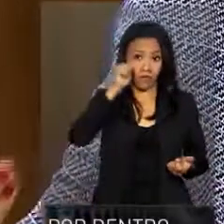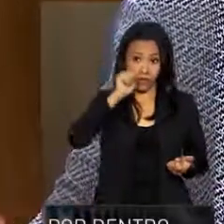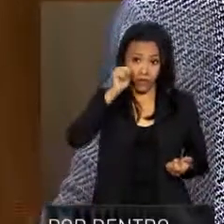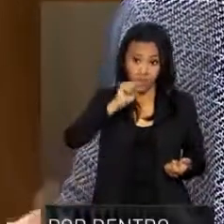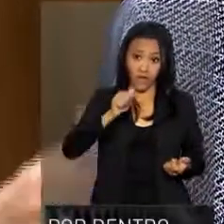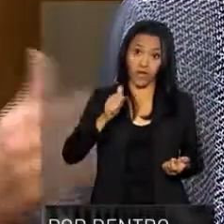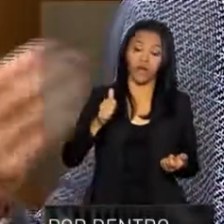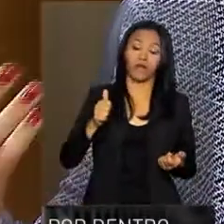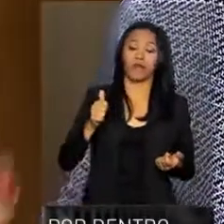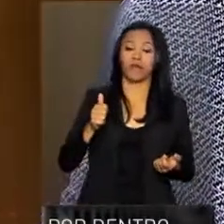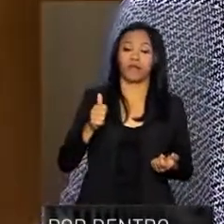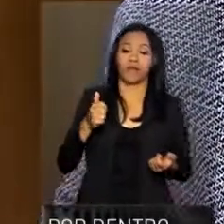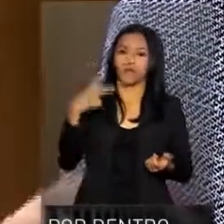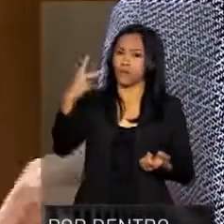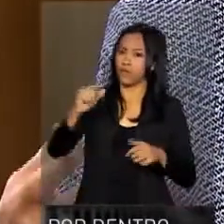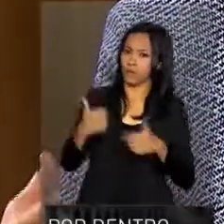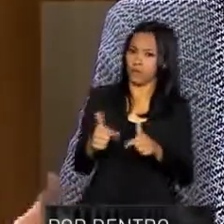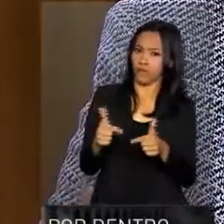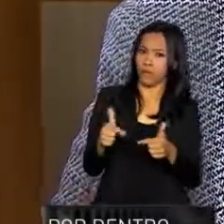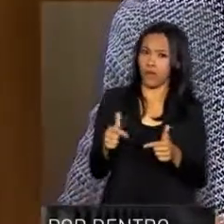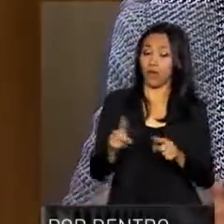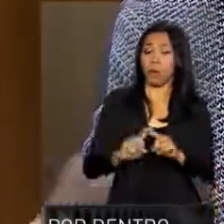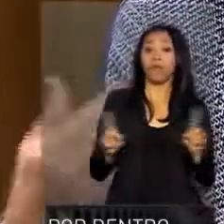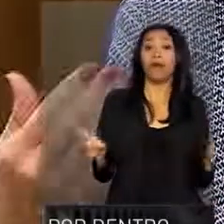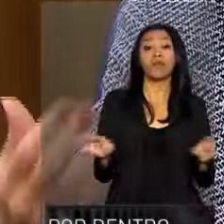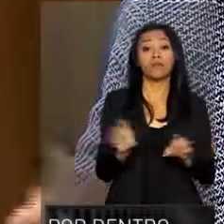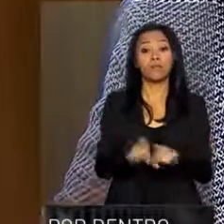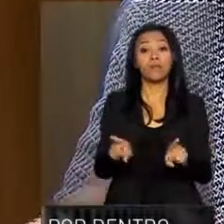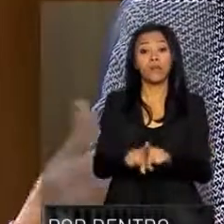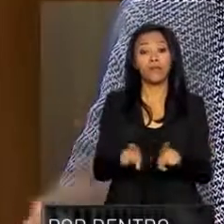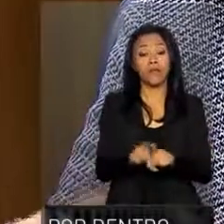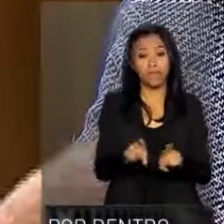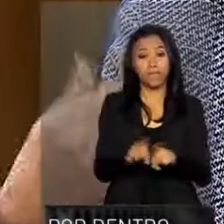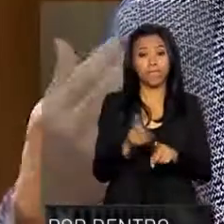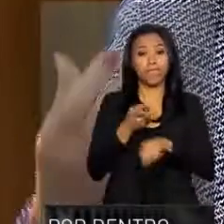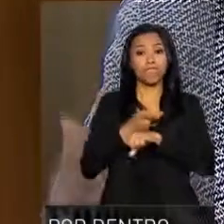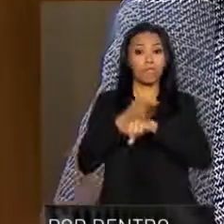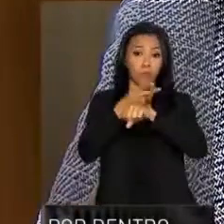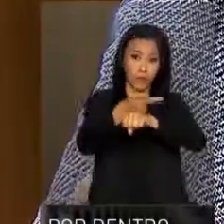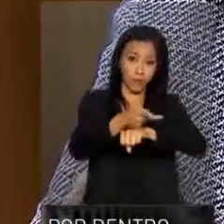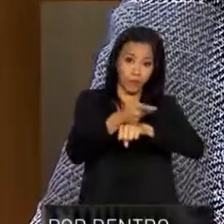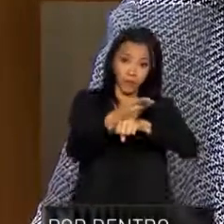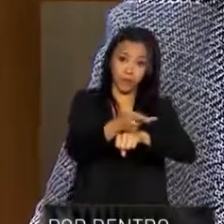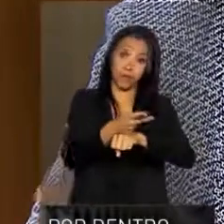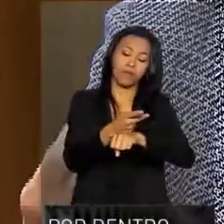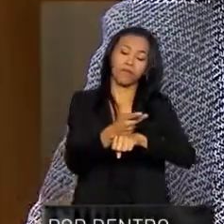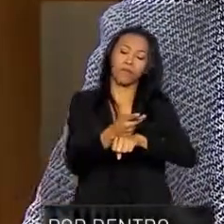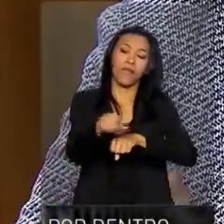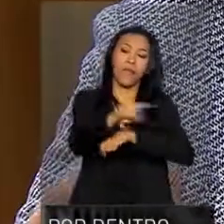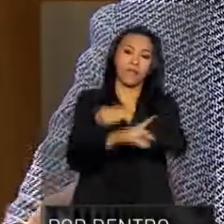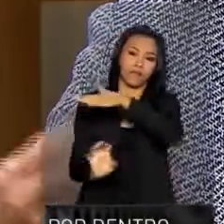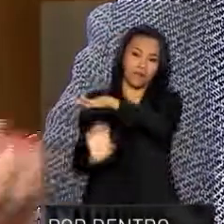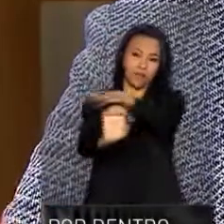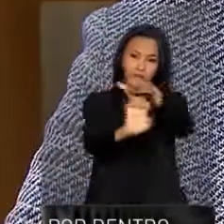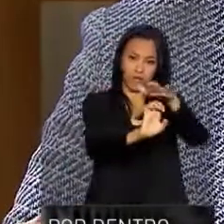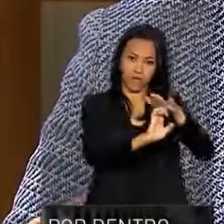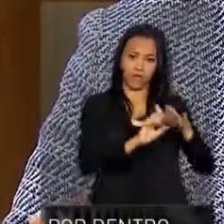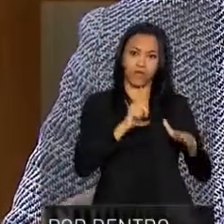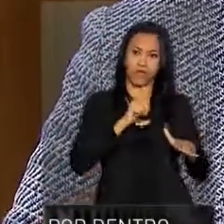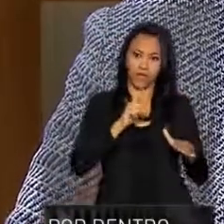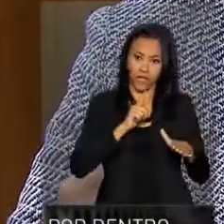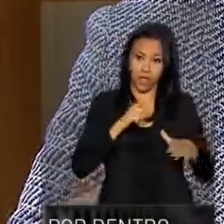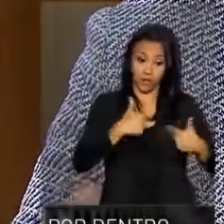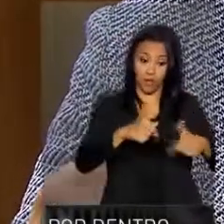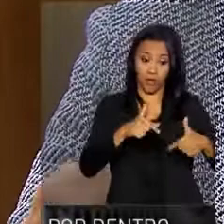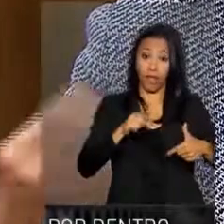caso no espaço do seu trabalho mas ao mesmo tempo é buscando aqui essas empresas que já tenham trabalho elas são premiadas